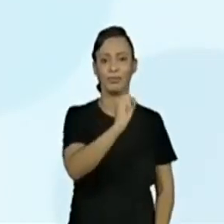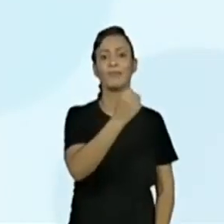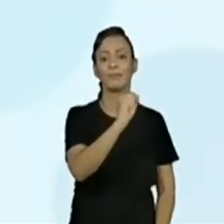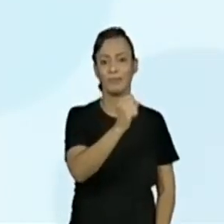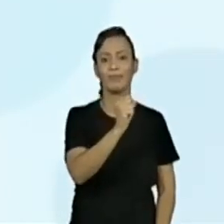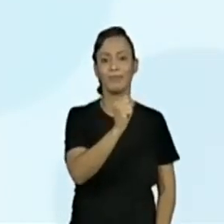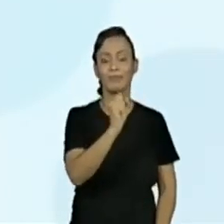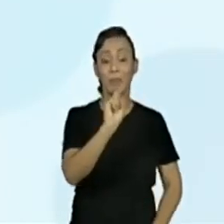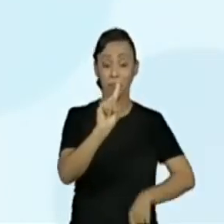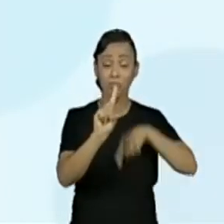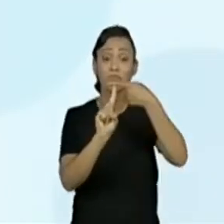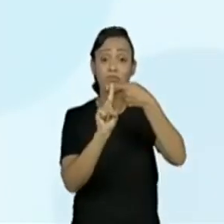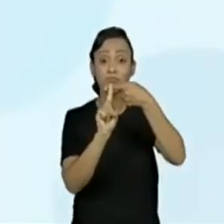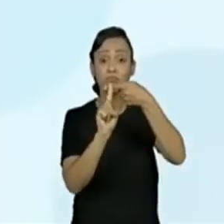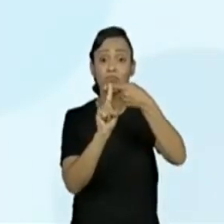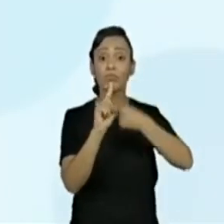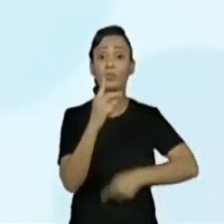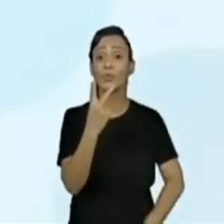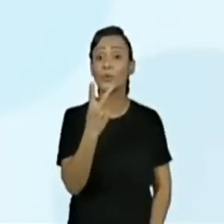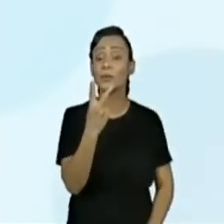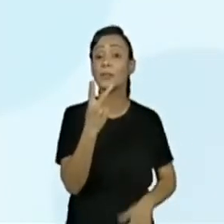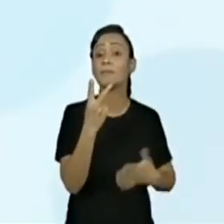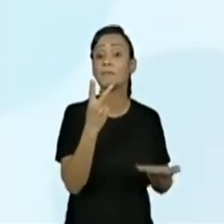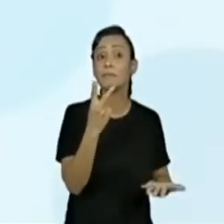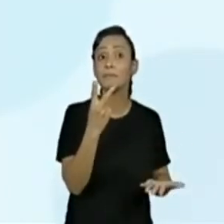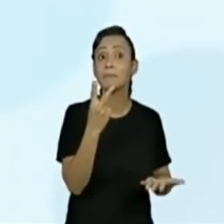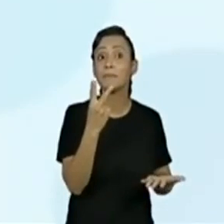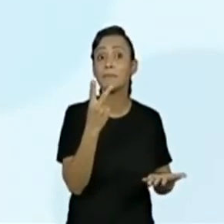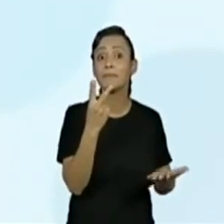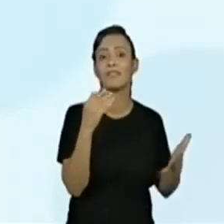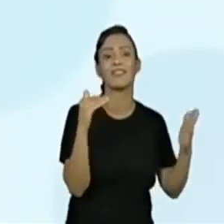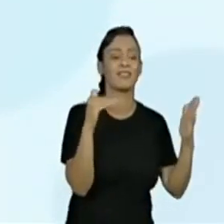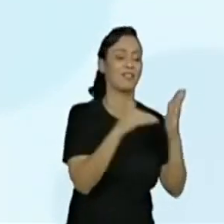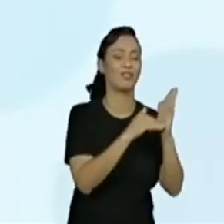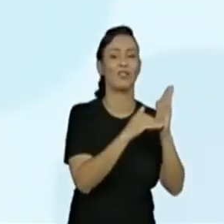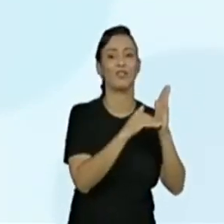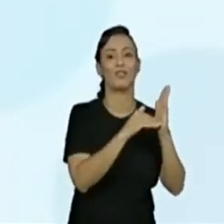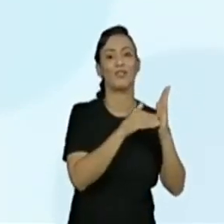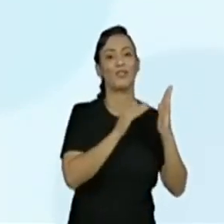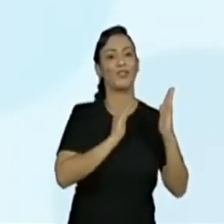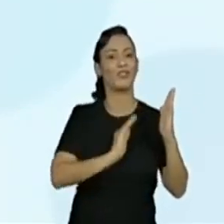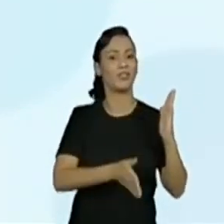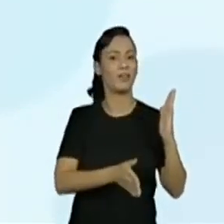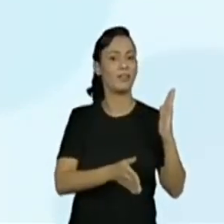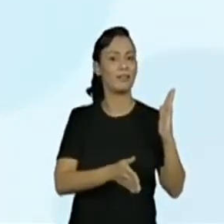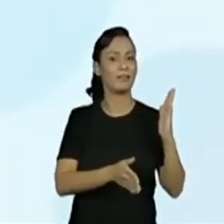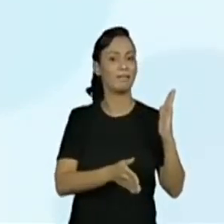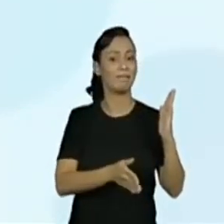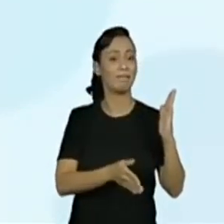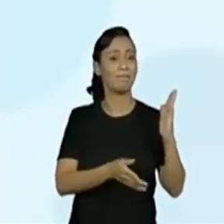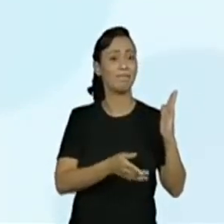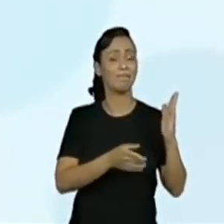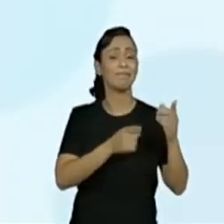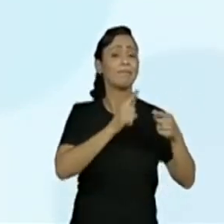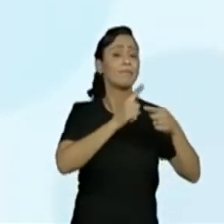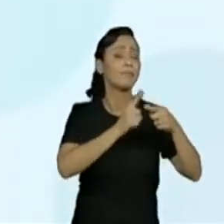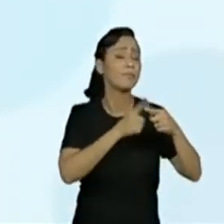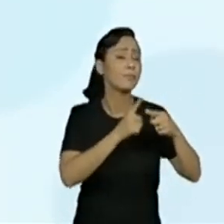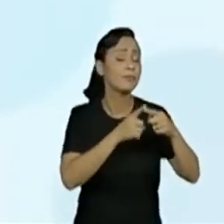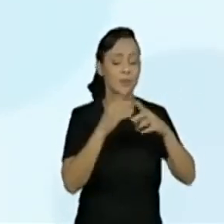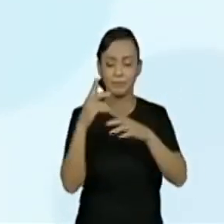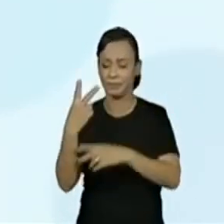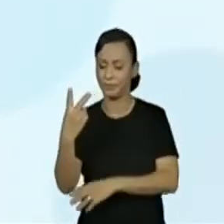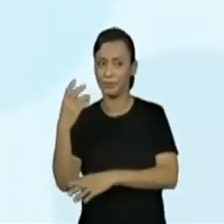28. Isso. E aí terminou a dezena, terminou a segunda dezena, que são 20. E se a gente fosse